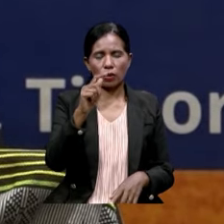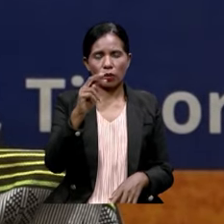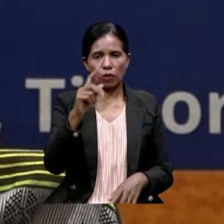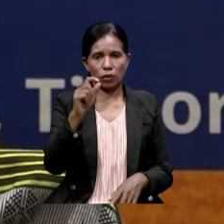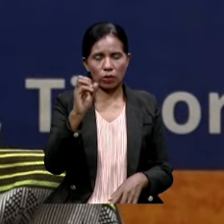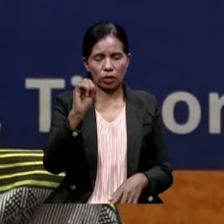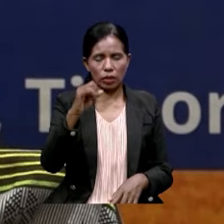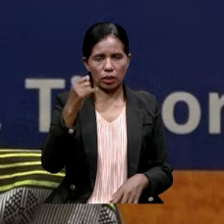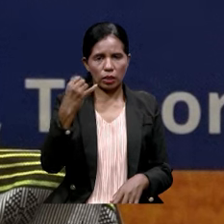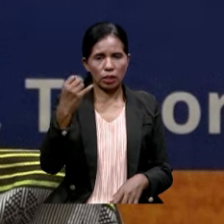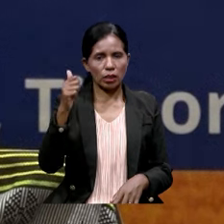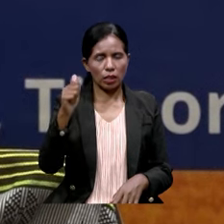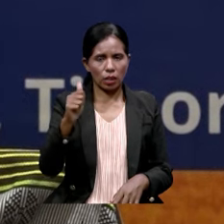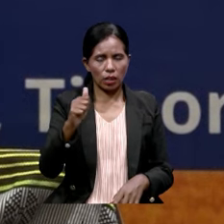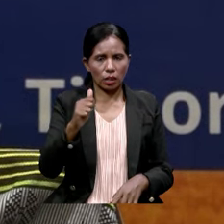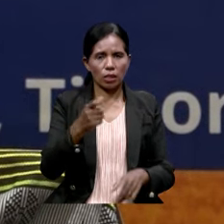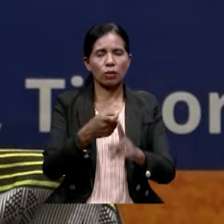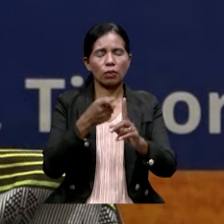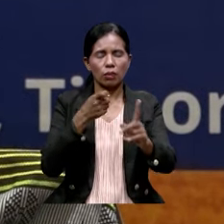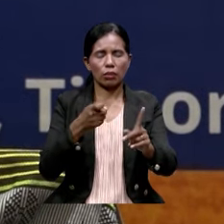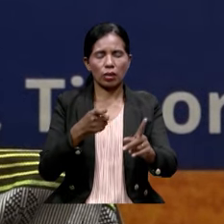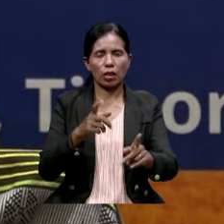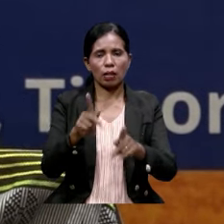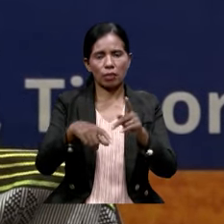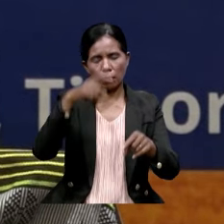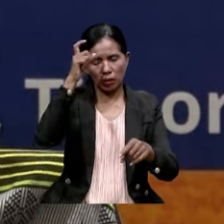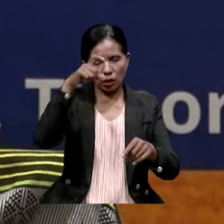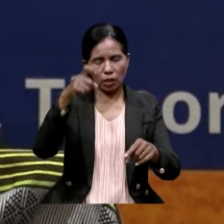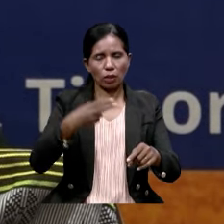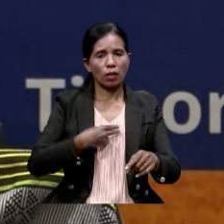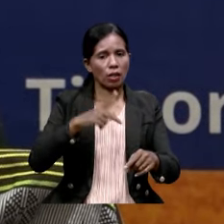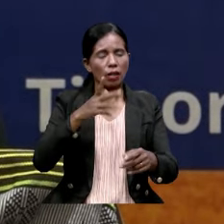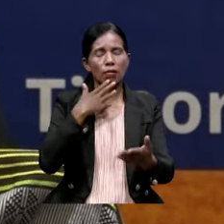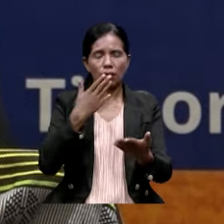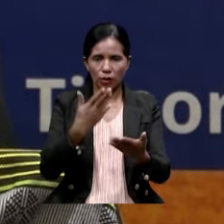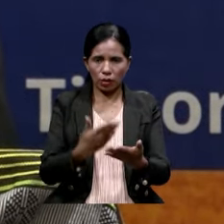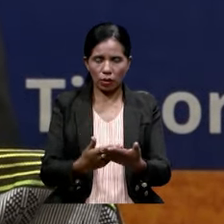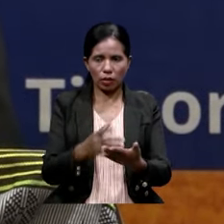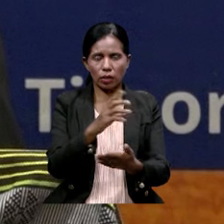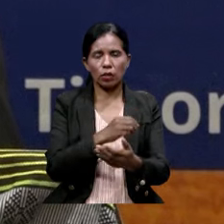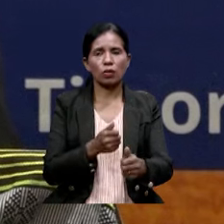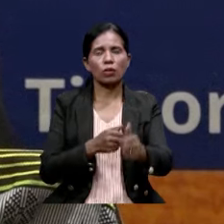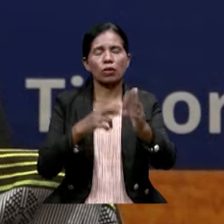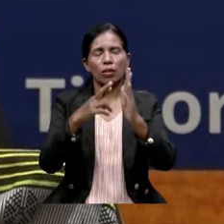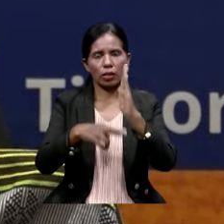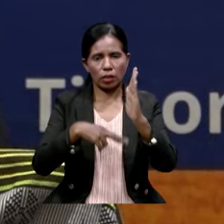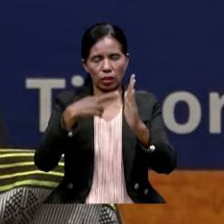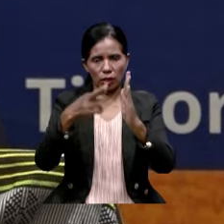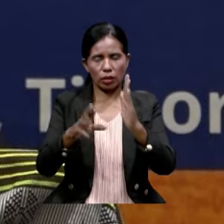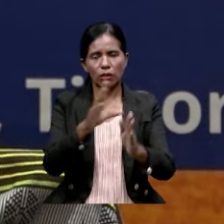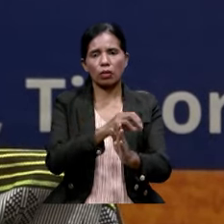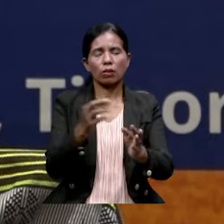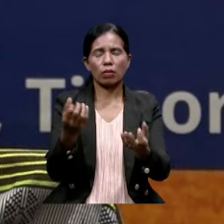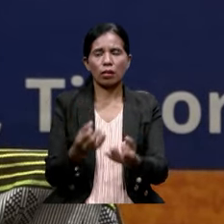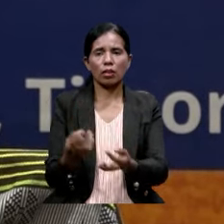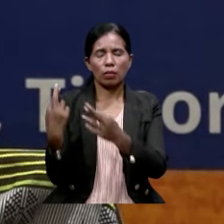deve conhecido com ética normativa, não compartilha conjunto de regras, não princípios deve, tem